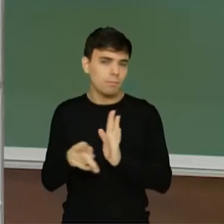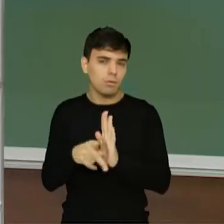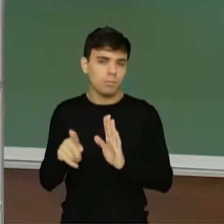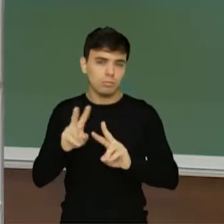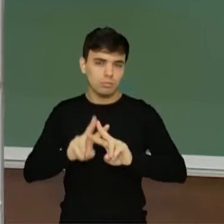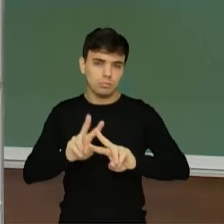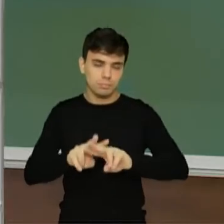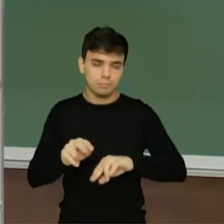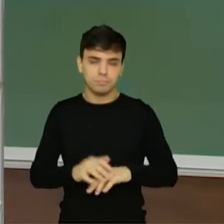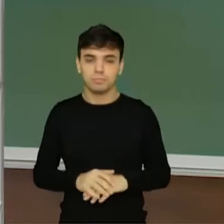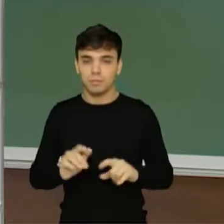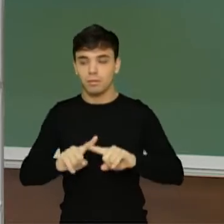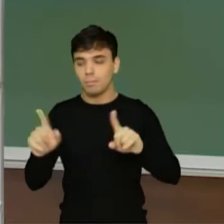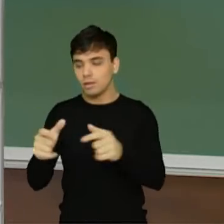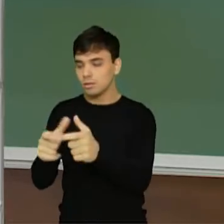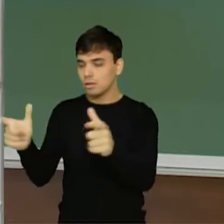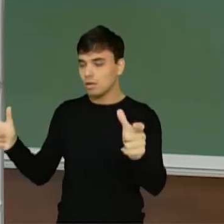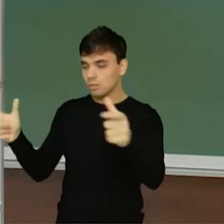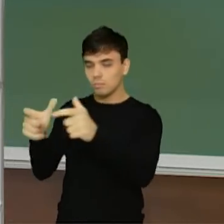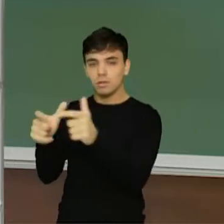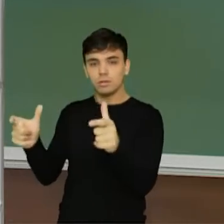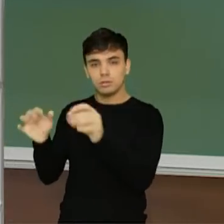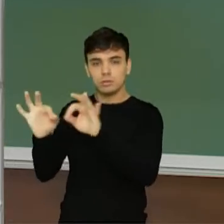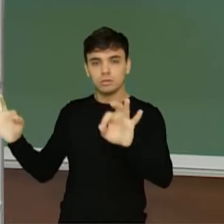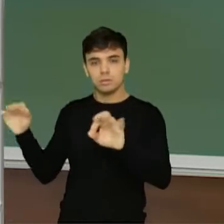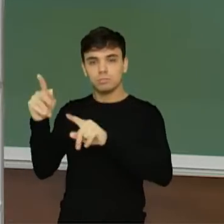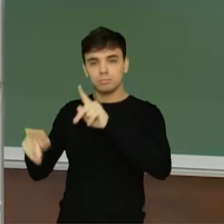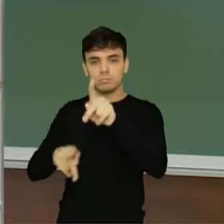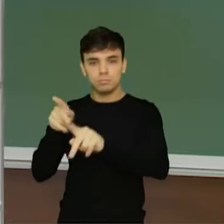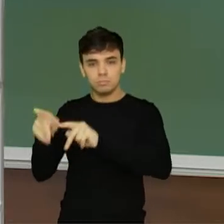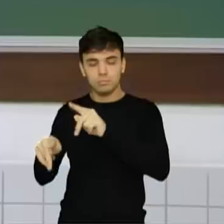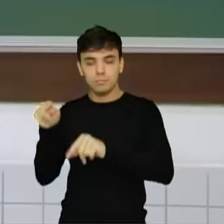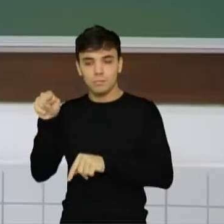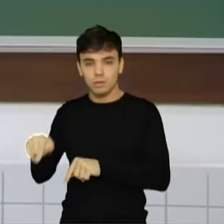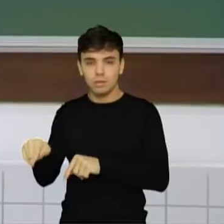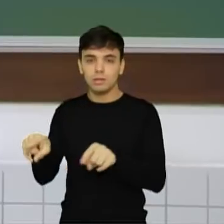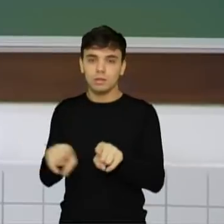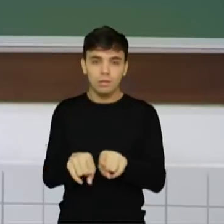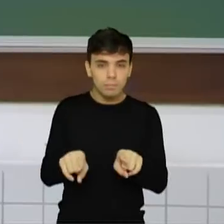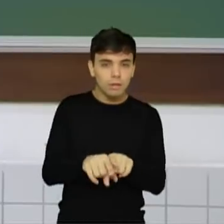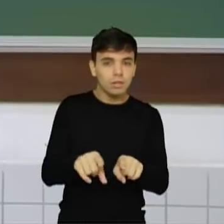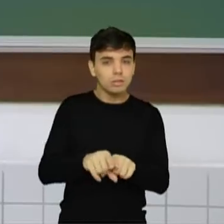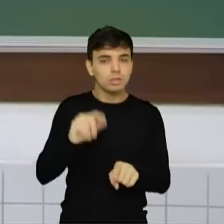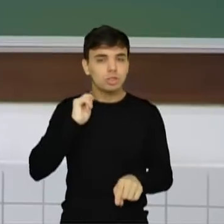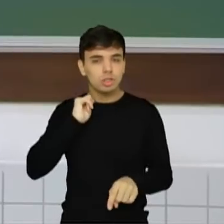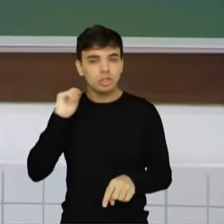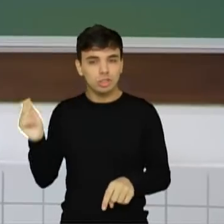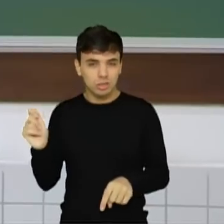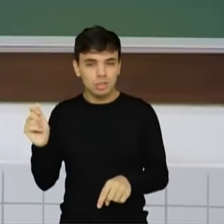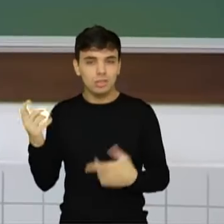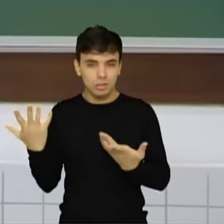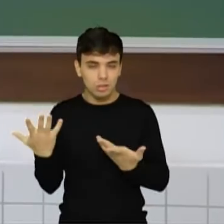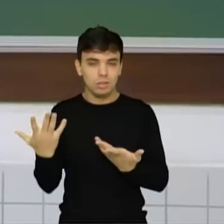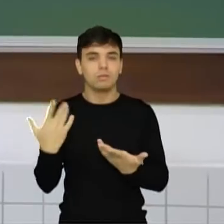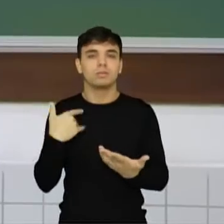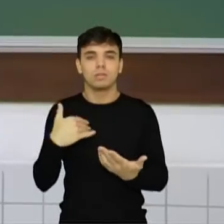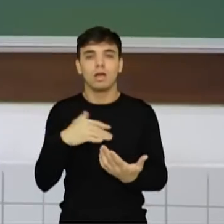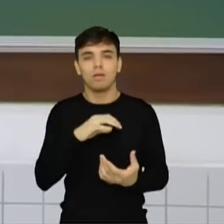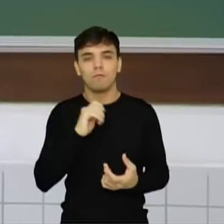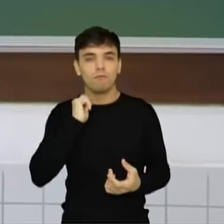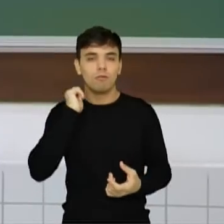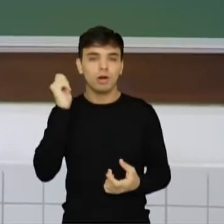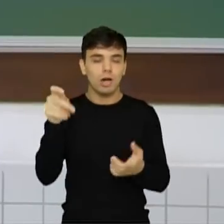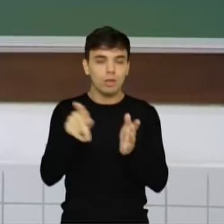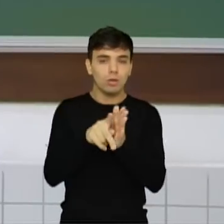demais membros mais simples da população, esses, assim como Tiradentes, vão ser enforcados e esquartejados em